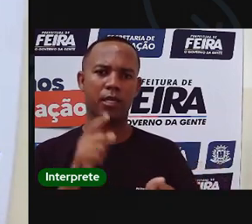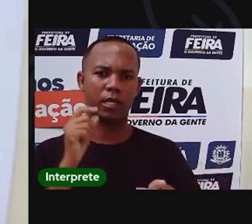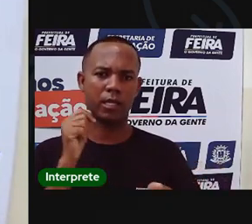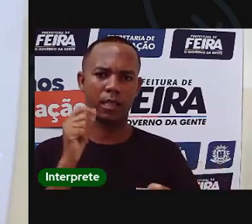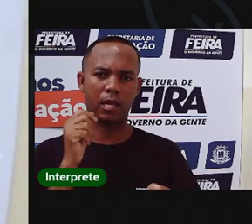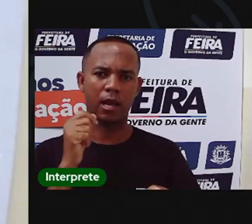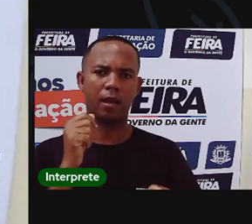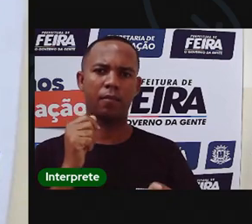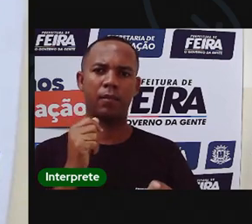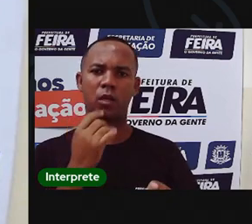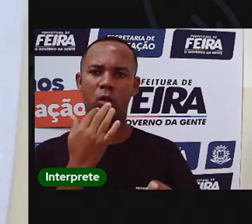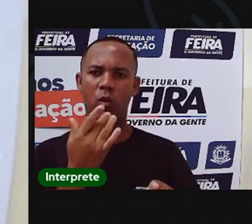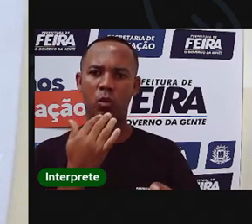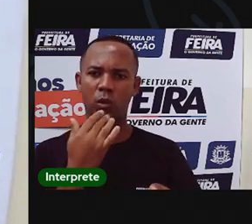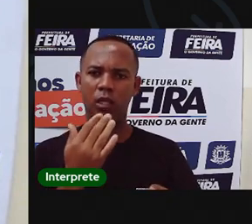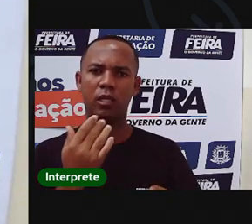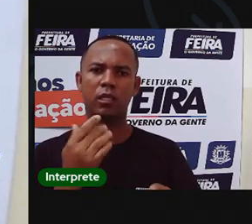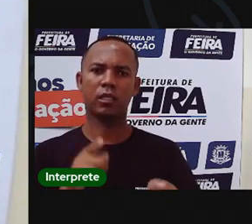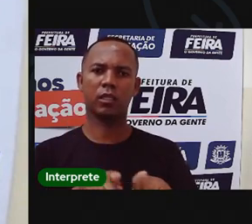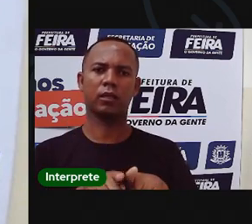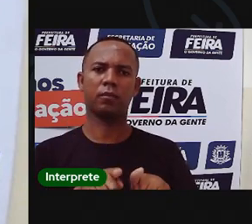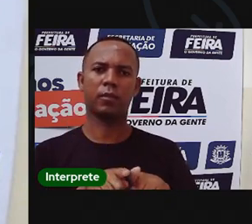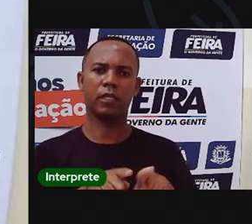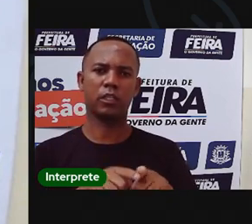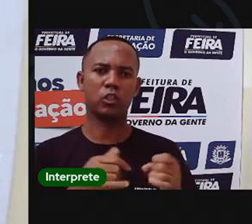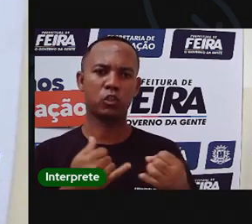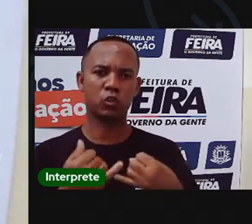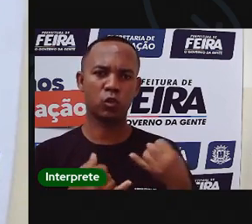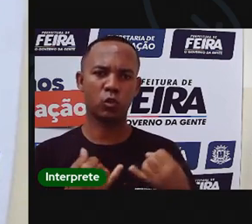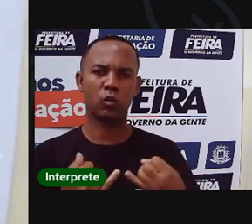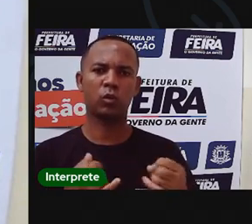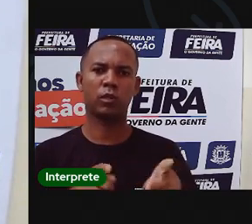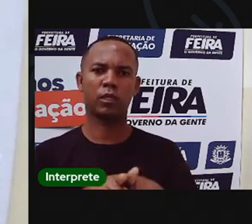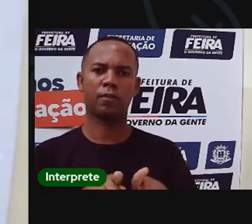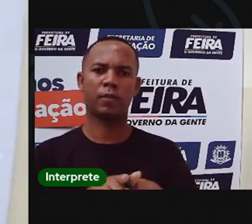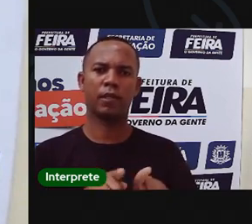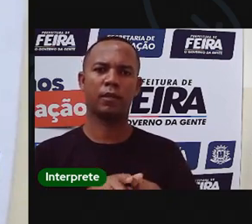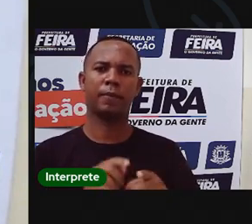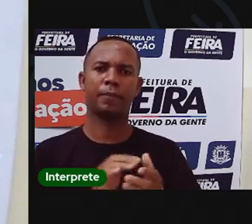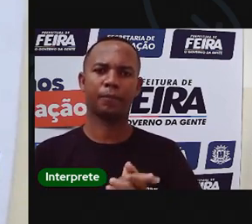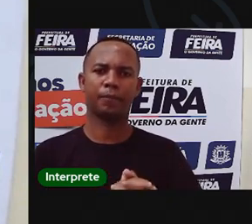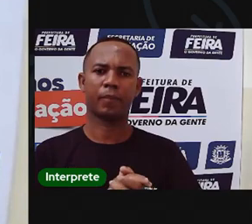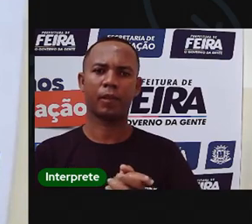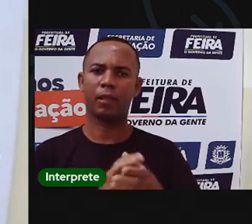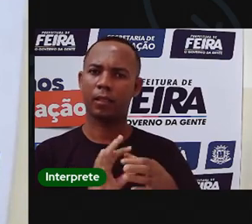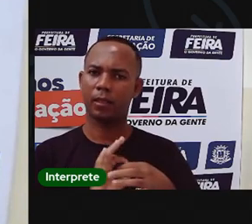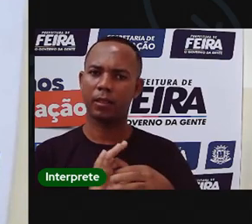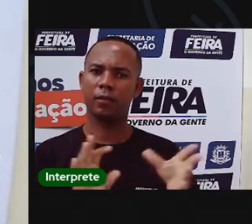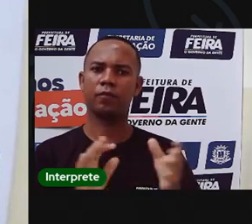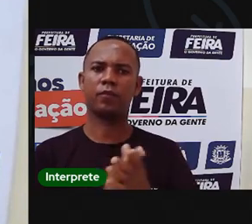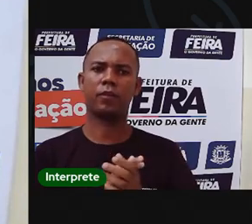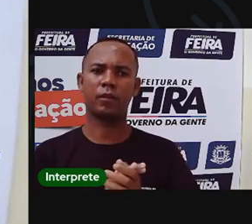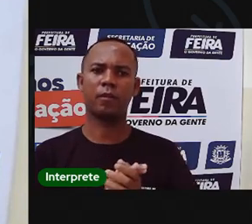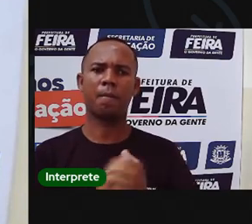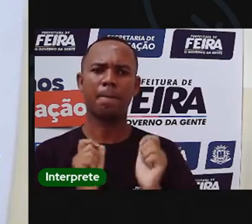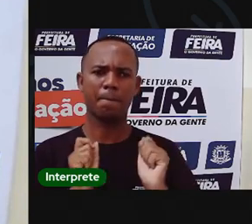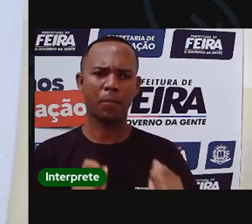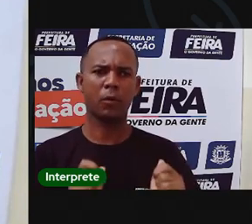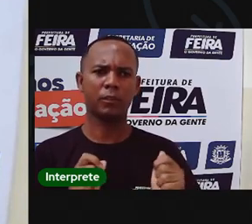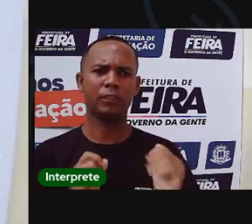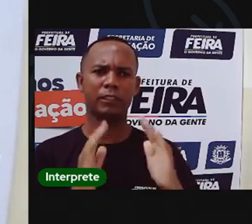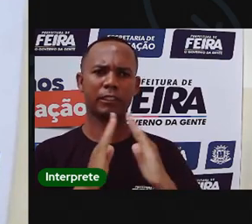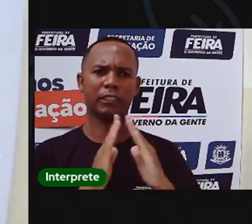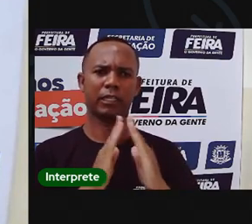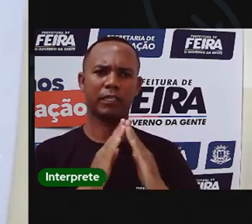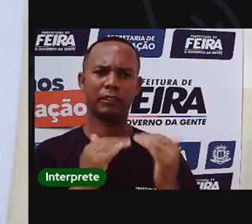de cor, o que vocês tiverem, vocês vão criar o próprio jogo de vocês. Então, vai ter esse momento autoral e vocês podem jogar em casa. Lá tem até uma